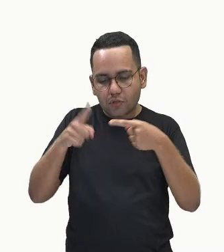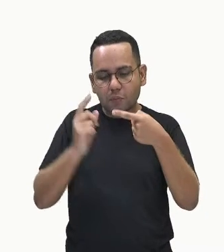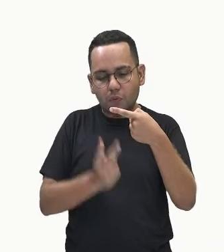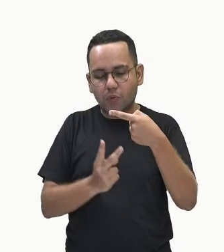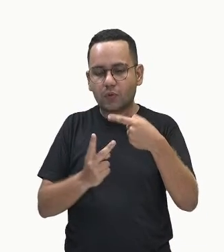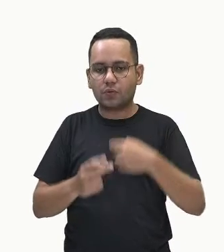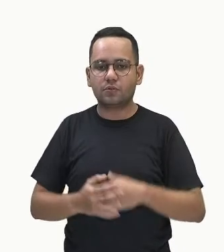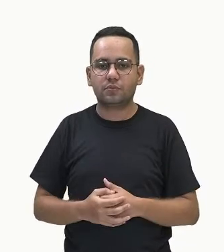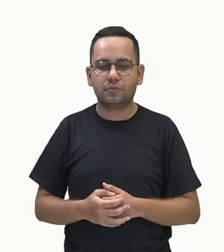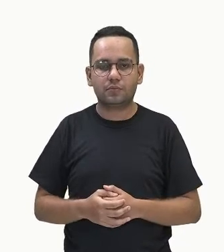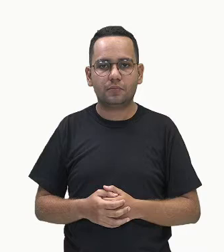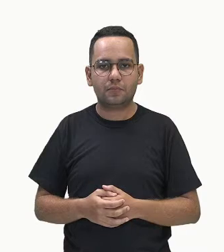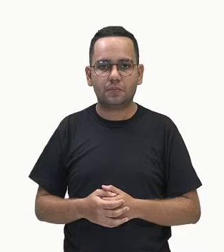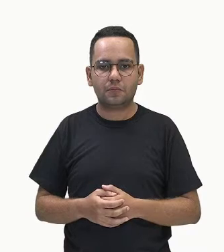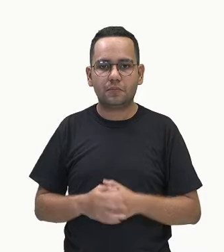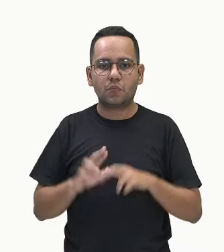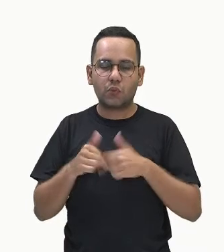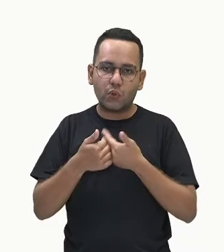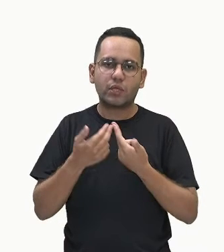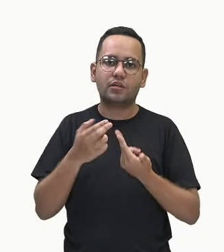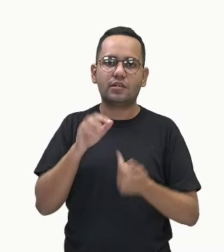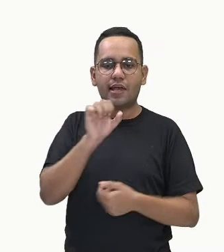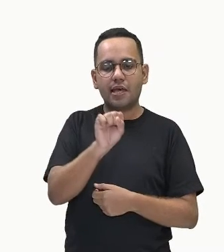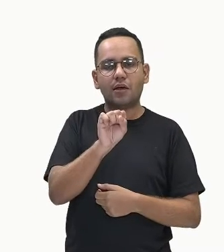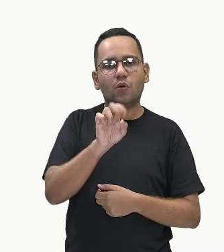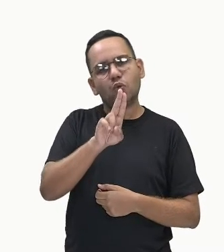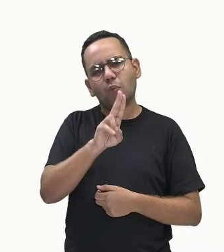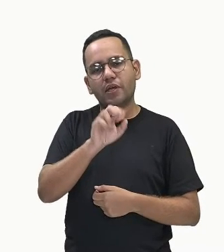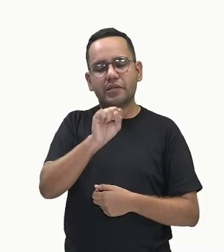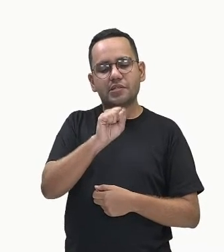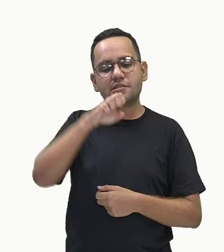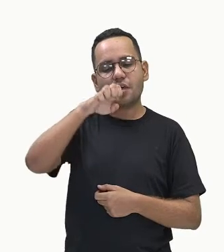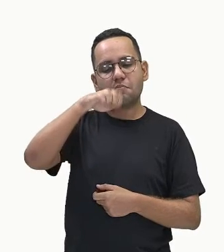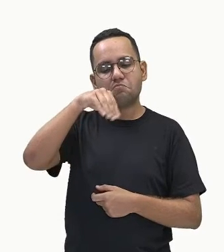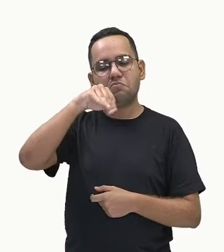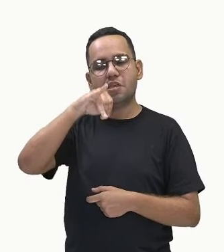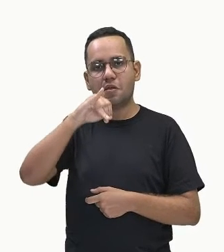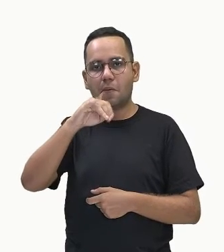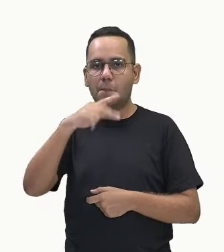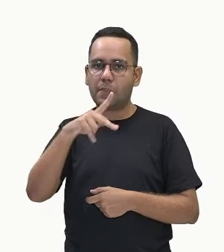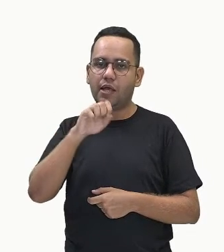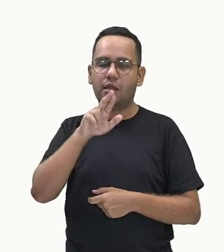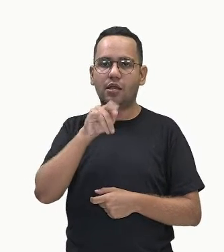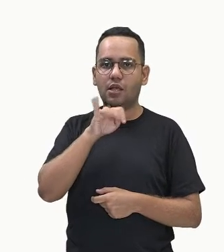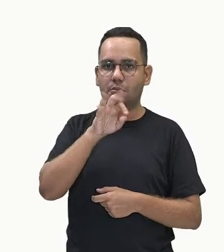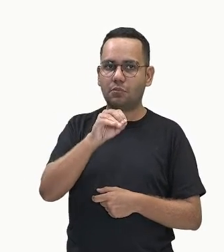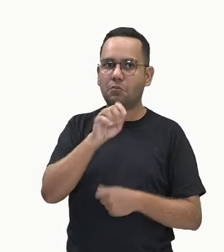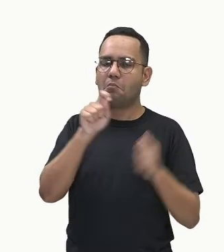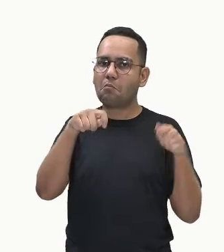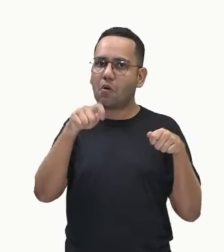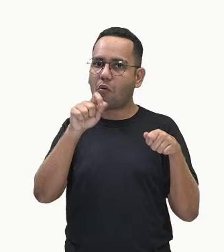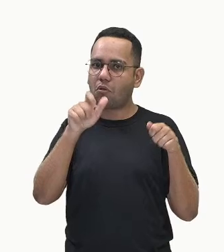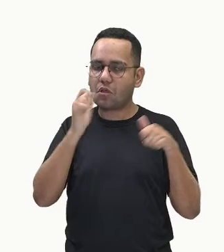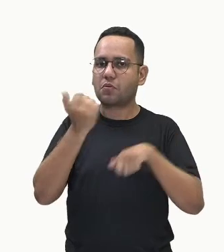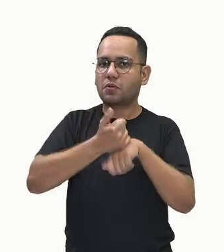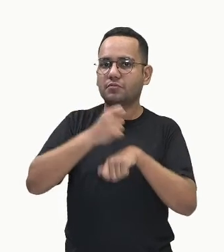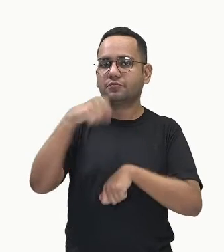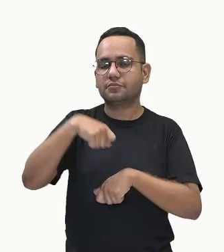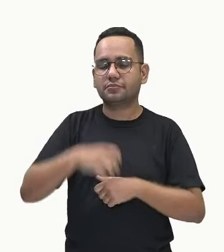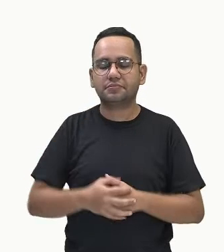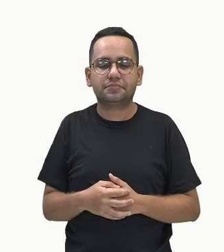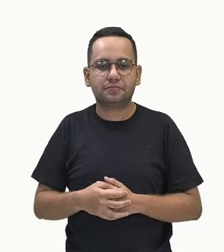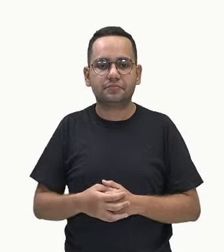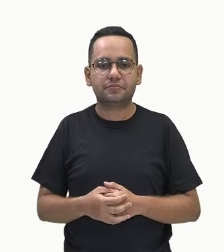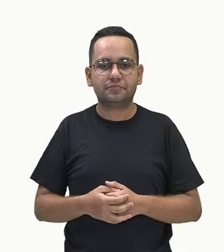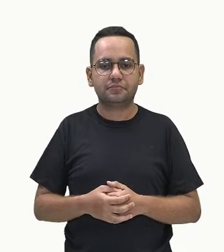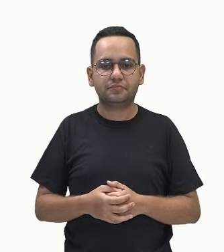então isso significa que eu tenho semiperímetro, certo? E a gente também pode substituir esse P aqui, tá? Já